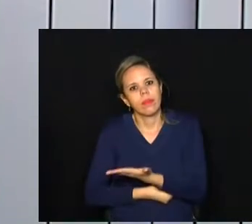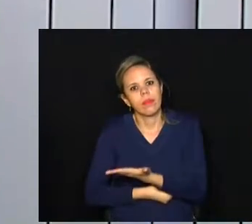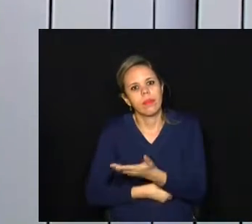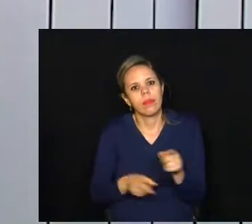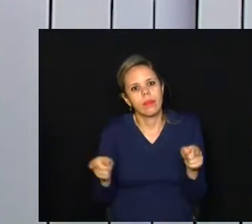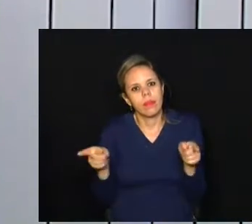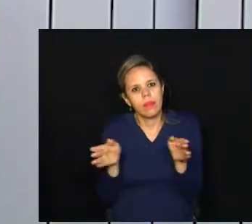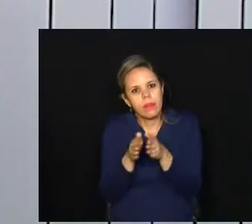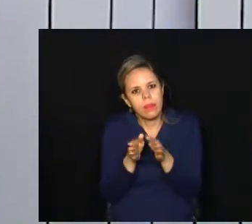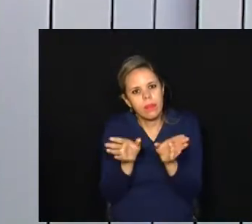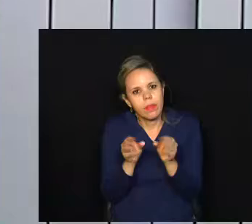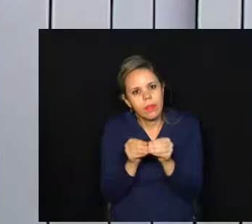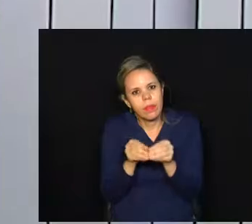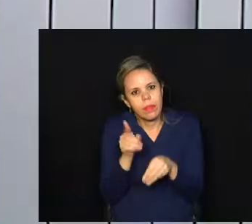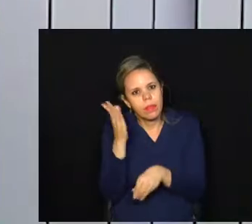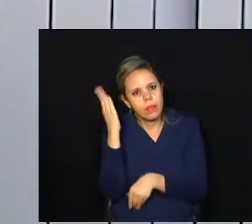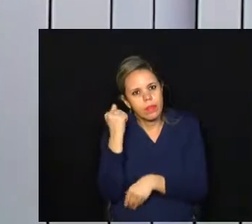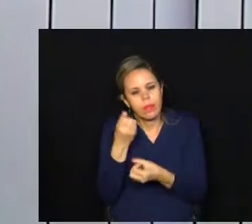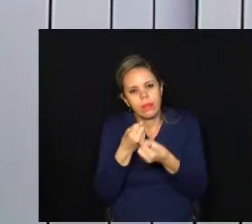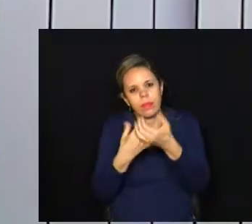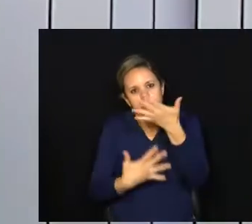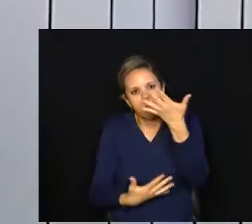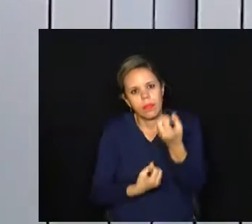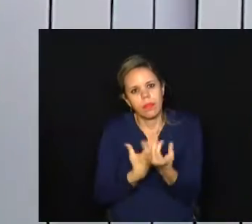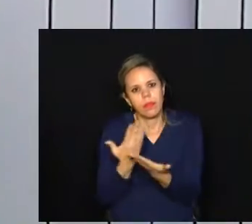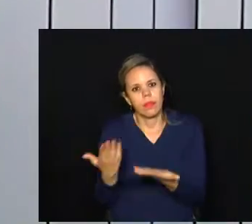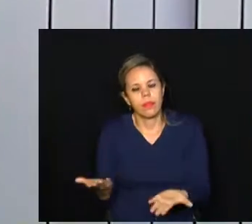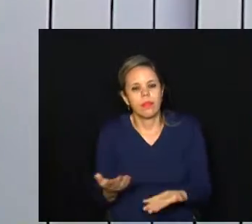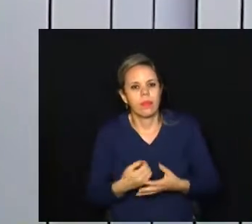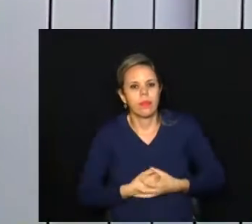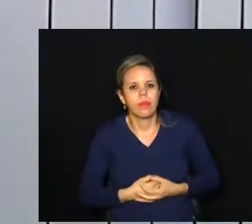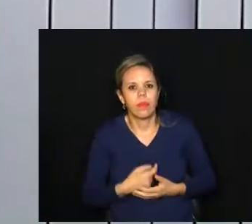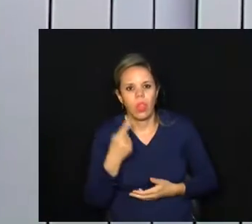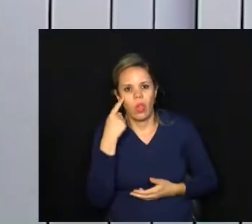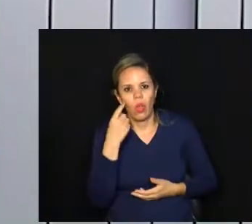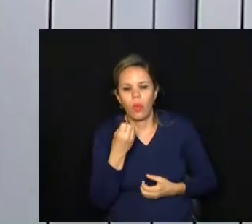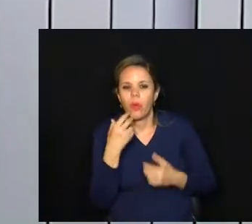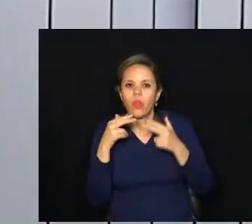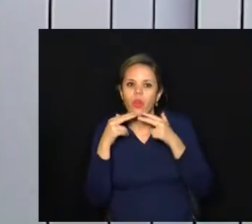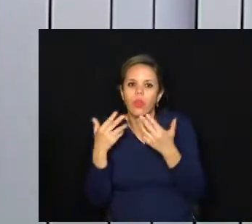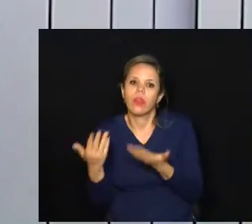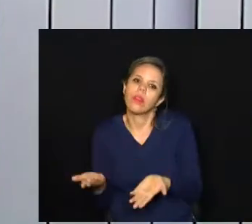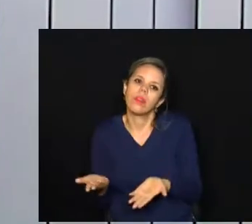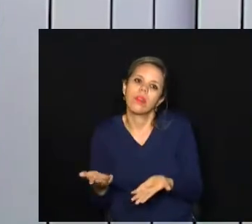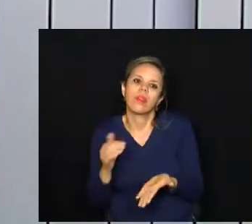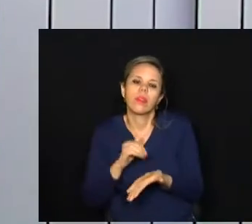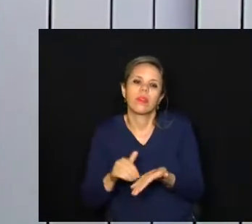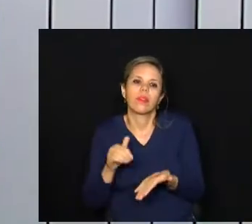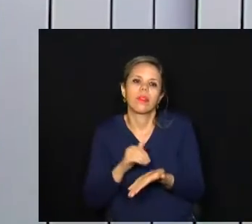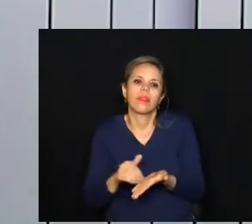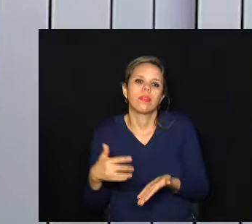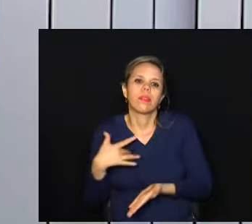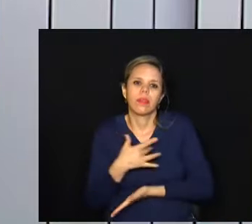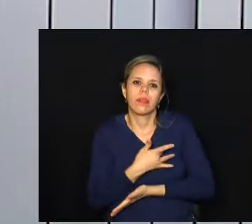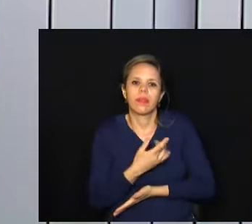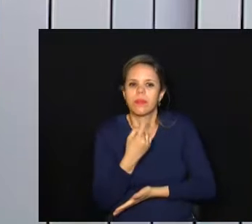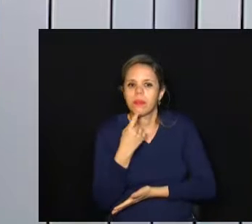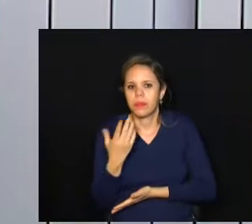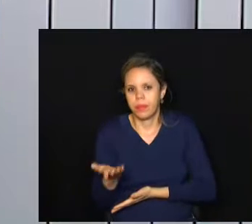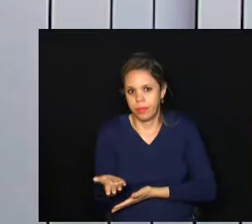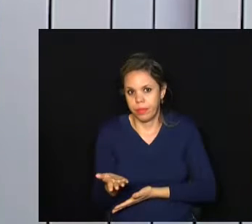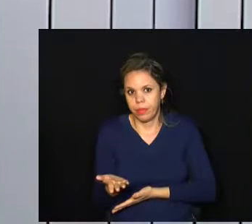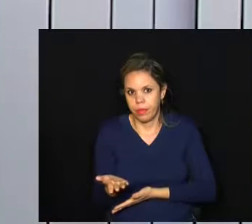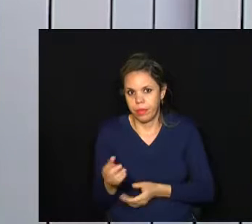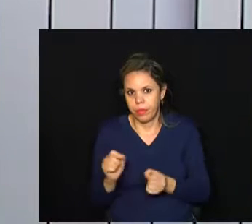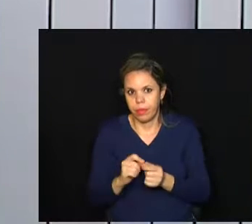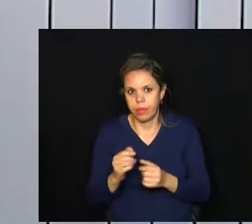curta, mas você já sabe, com muitas informações. E olha que boa notícia. A Secretaria de Saúde aqui de Campinas